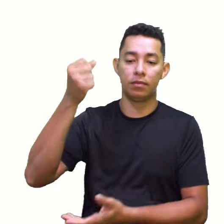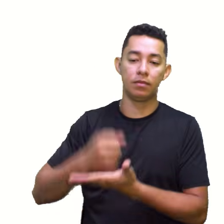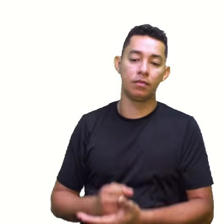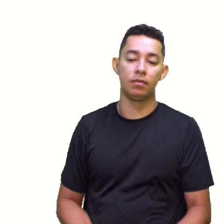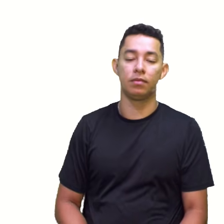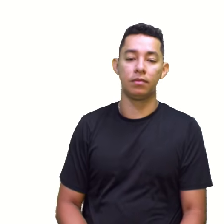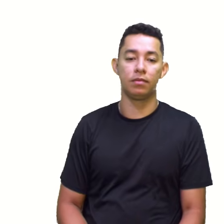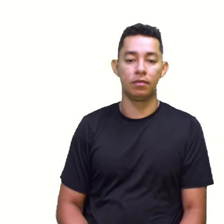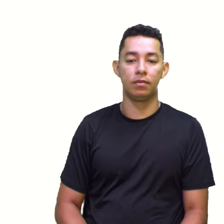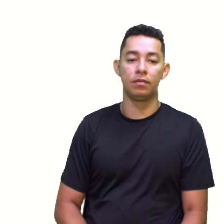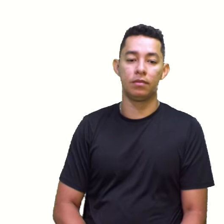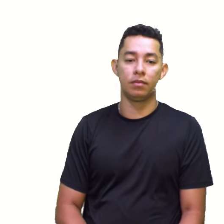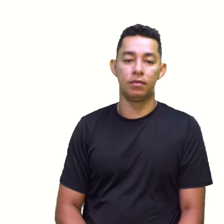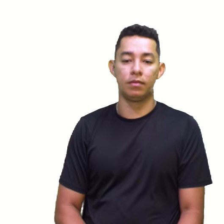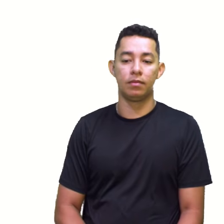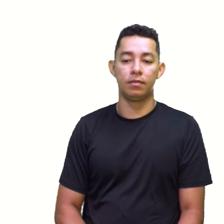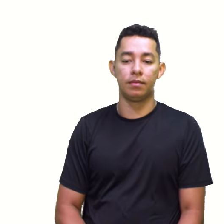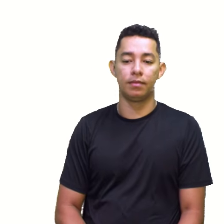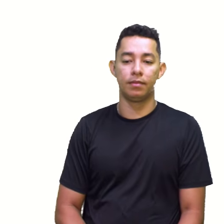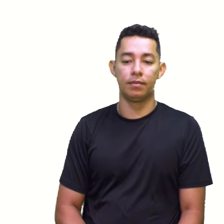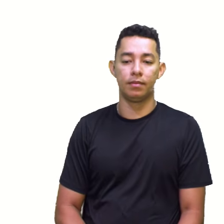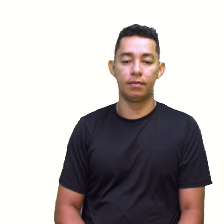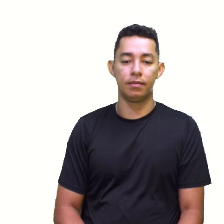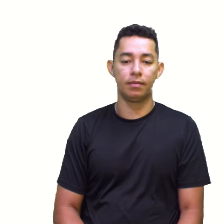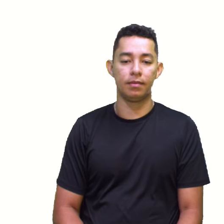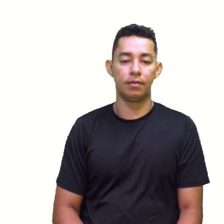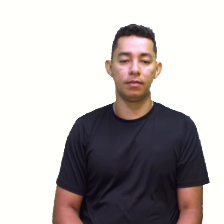daqui, beleza?